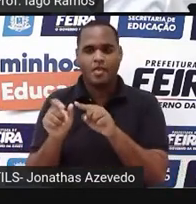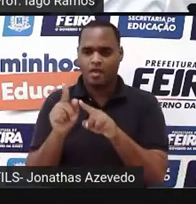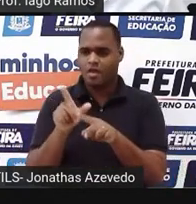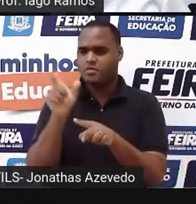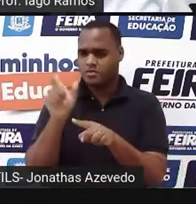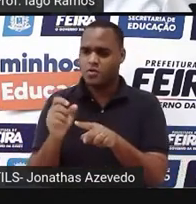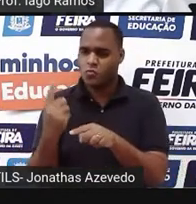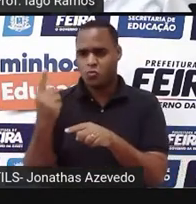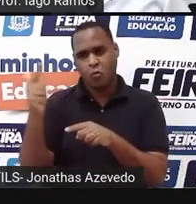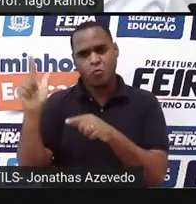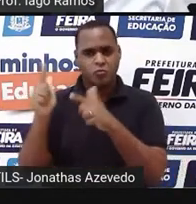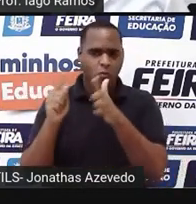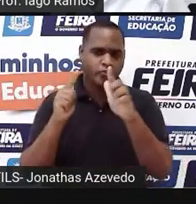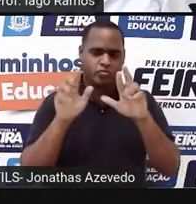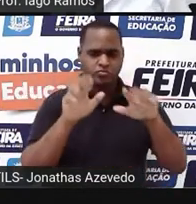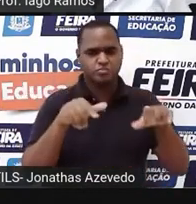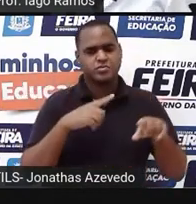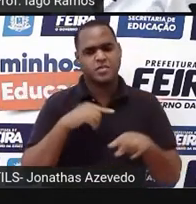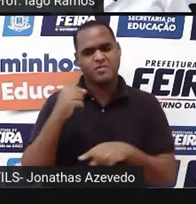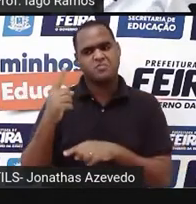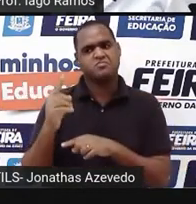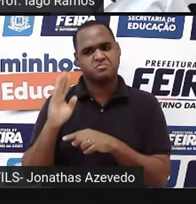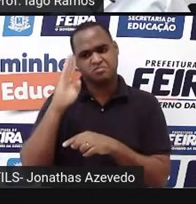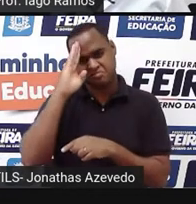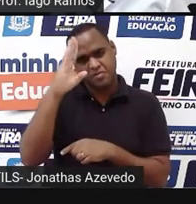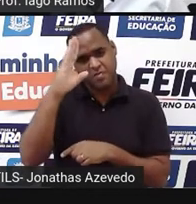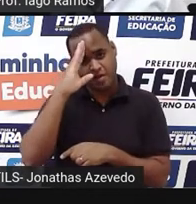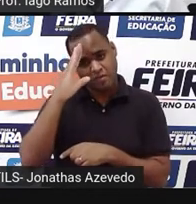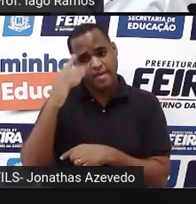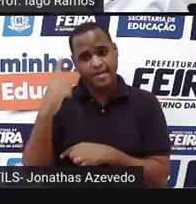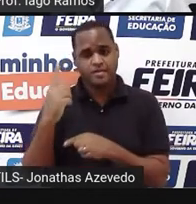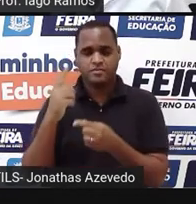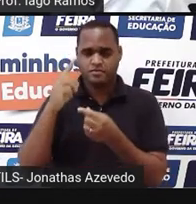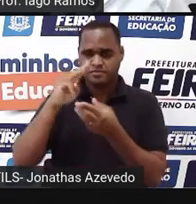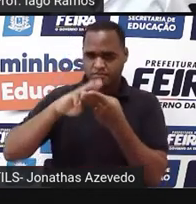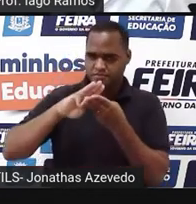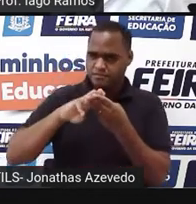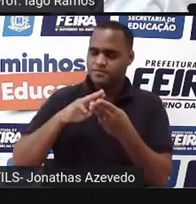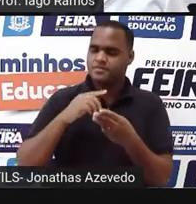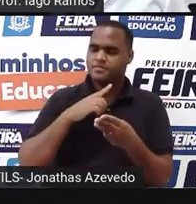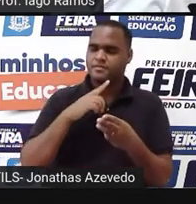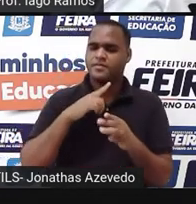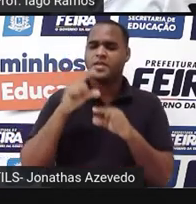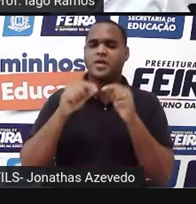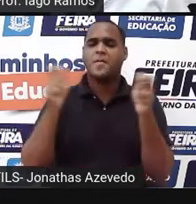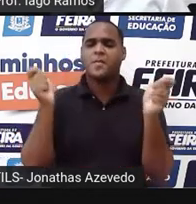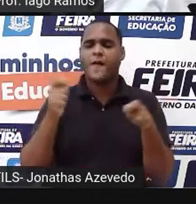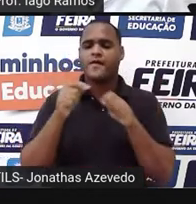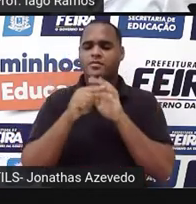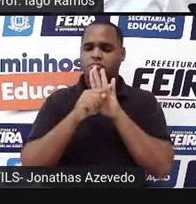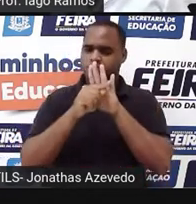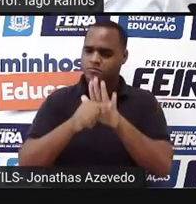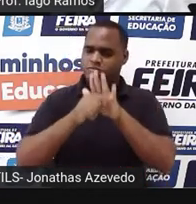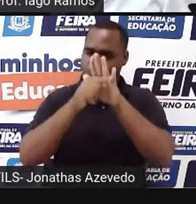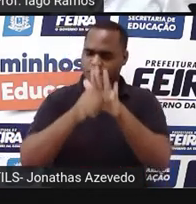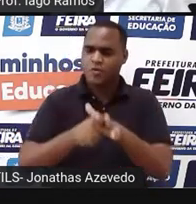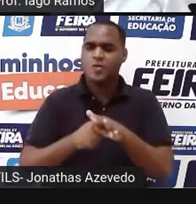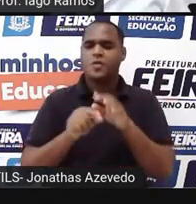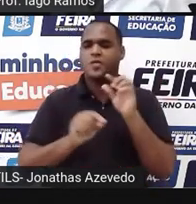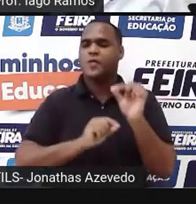foi um dos, eu diria que talvez o principal matemático que ajudou, né,